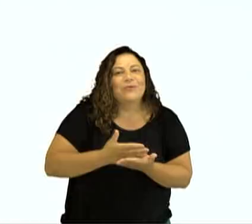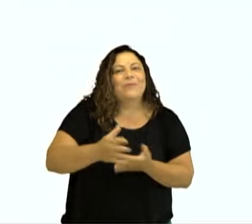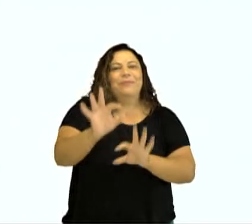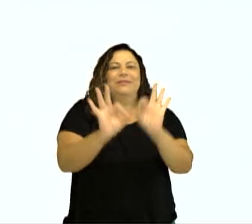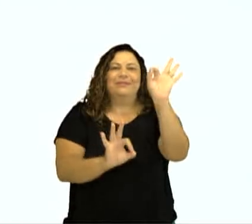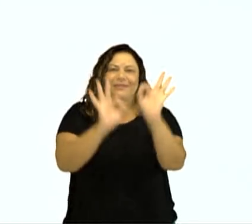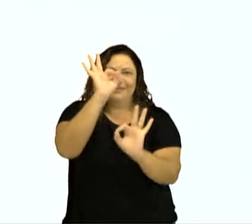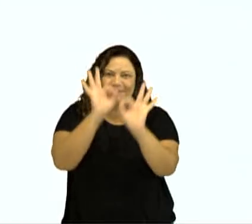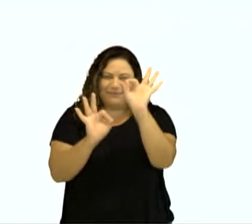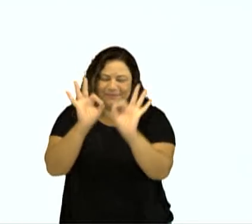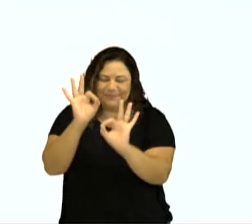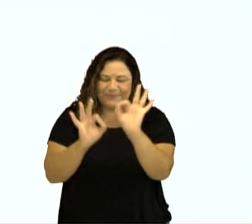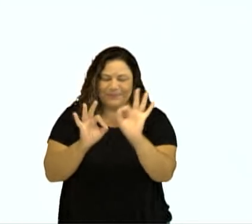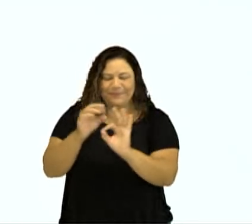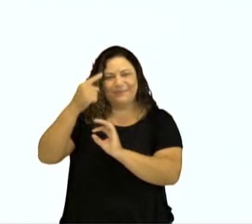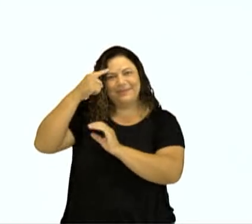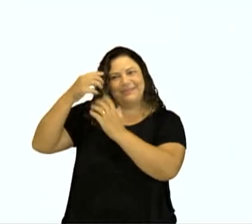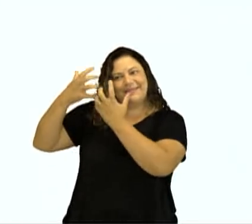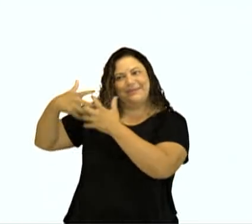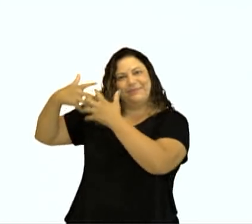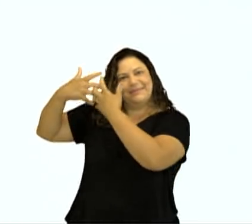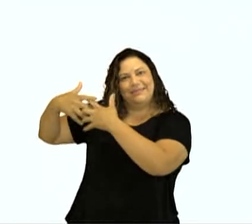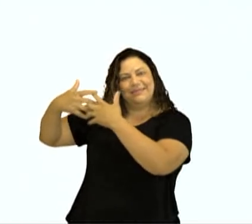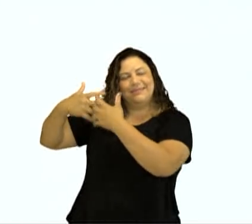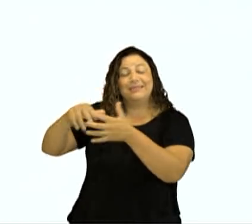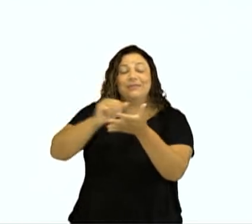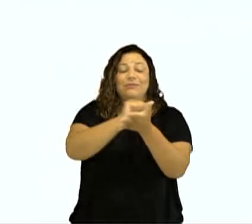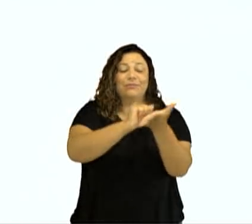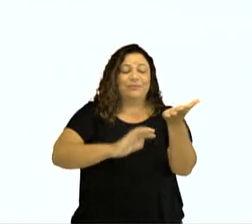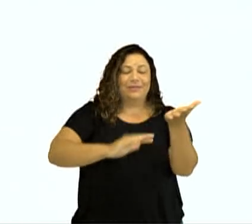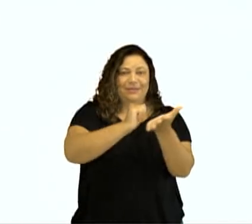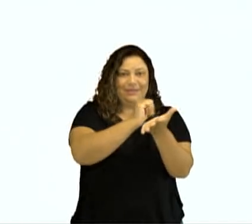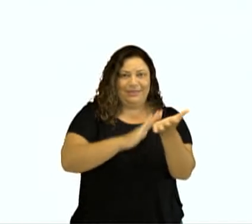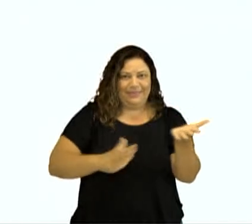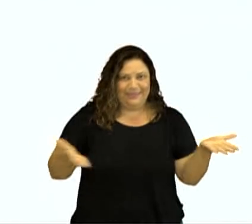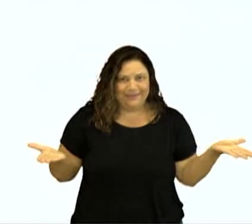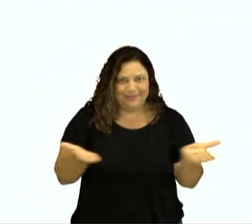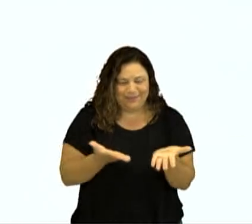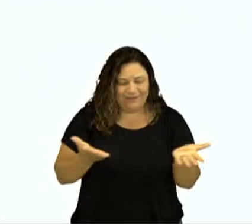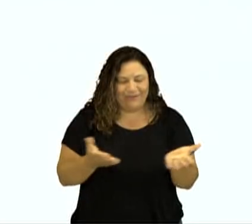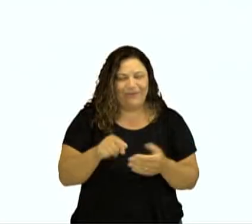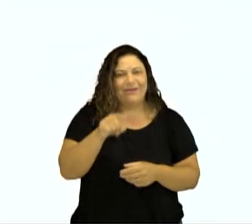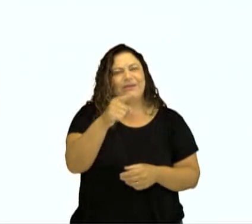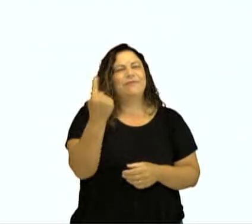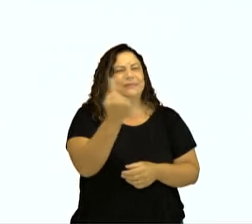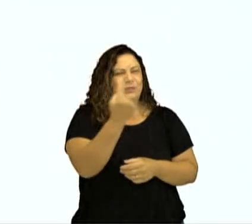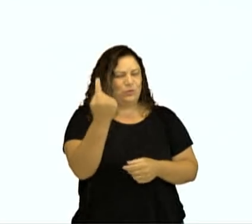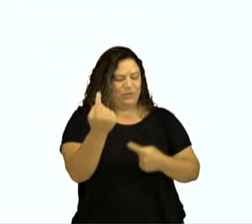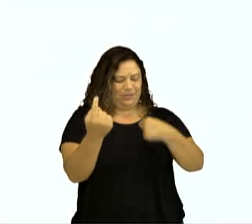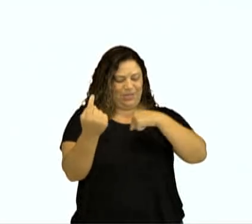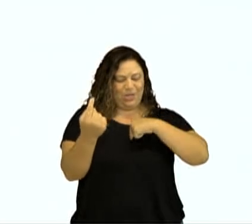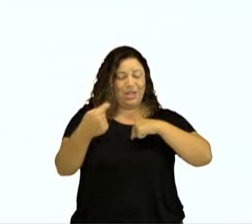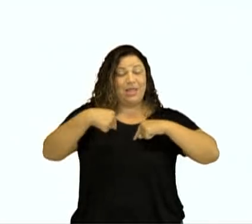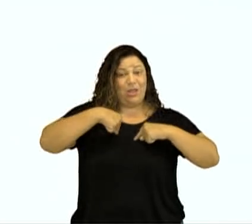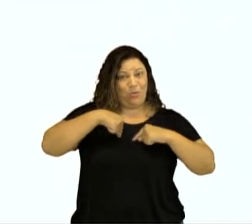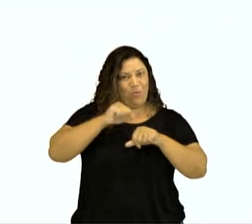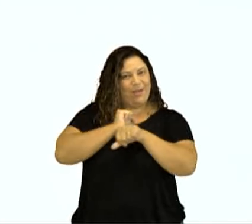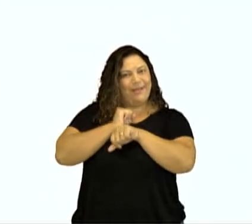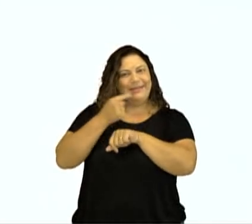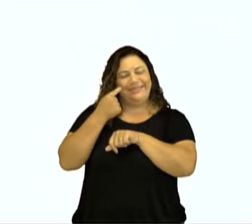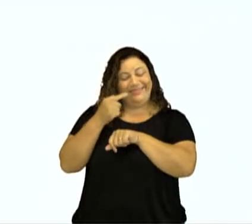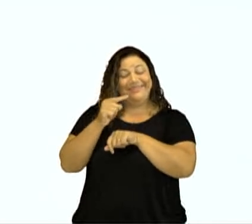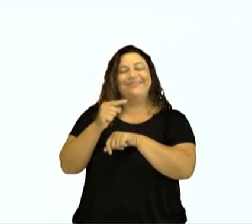organizar aí na sua cabecinha, vamos fazer um exercício para fechar você sozinho aí e eu sozinha aqui. Depois a